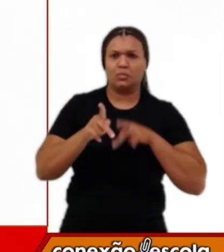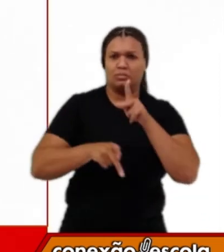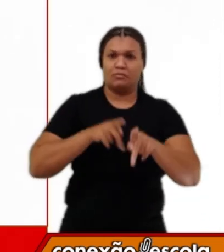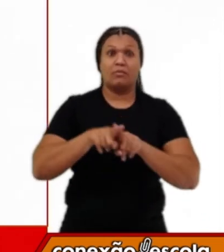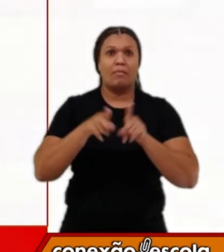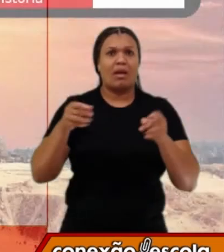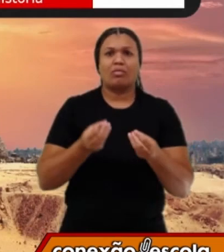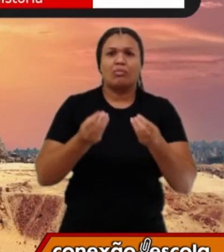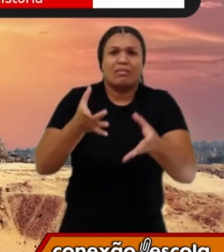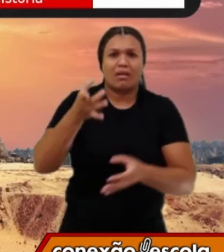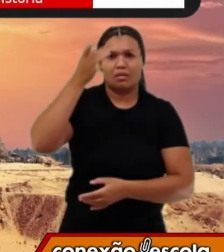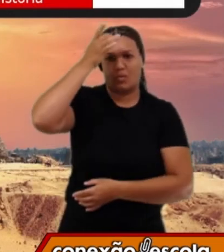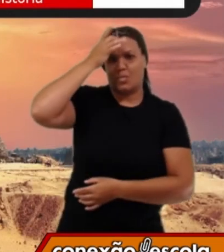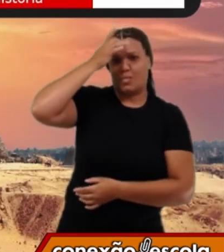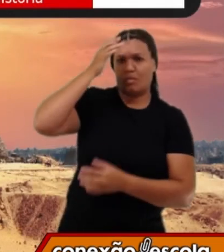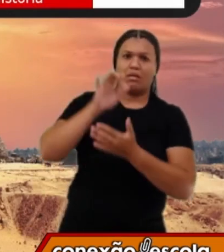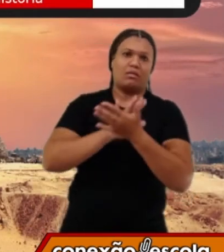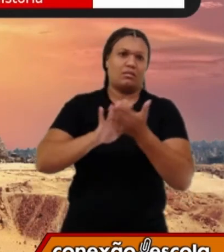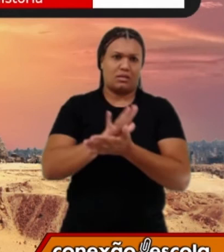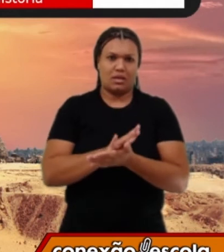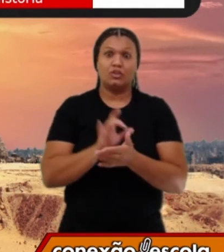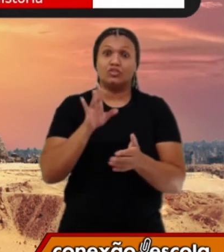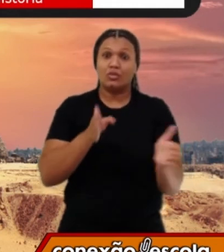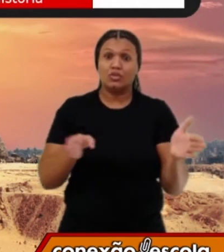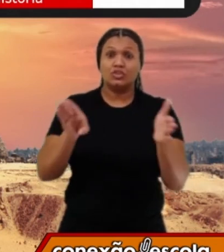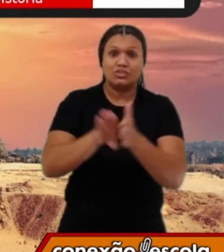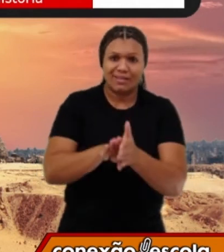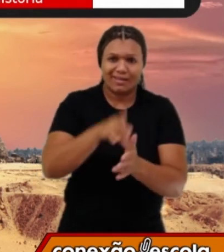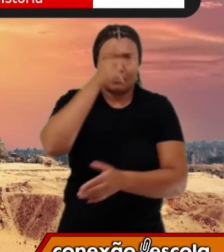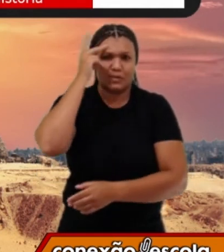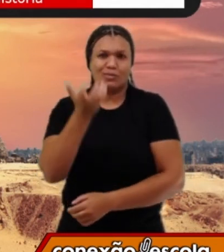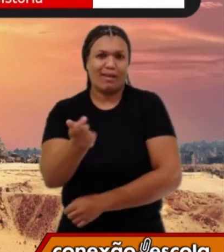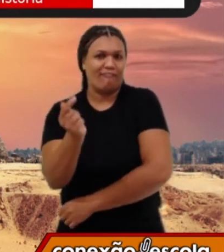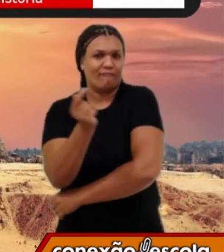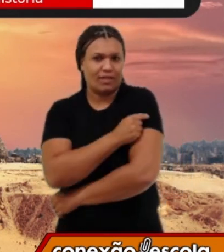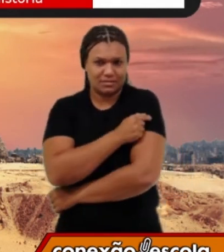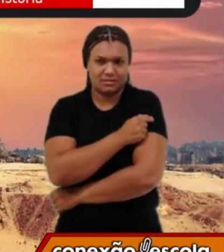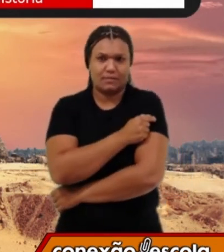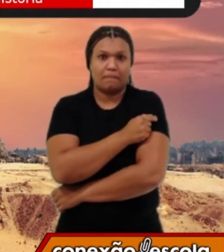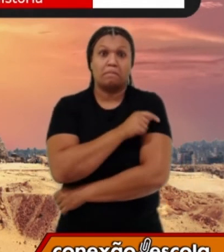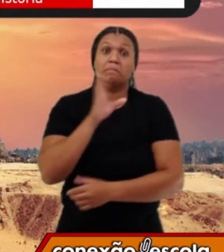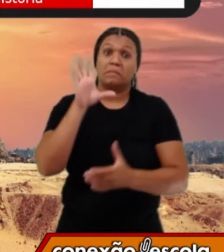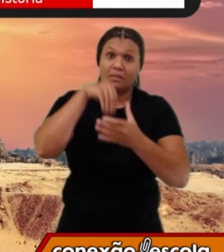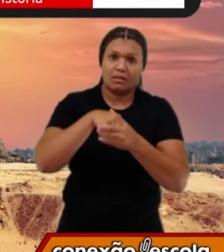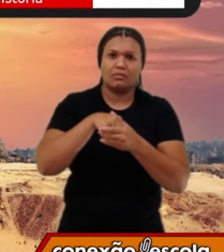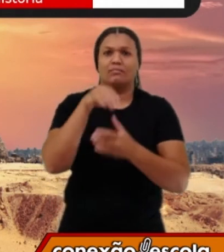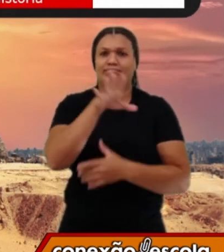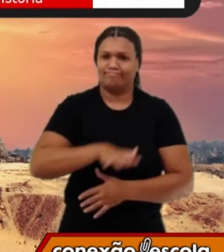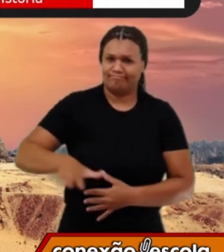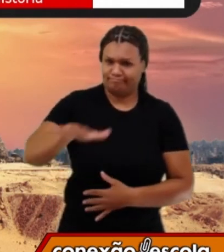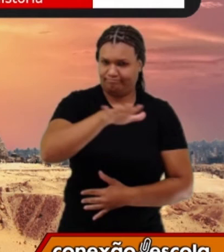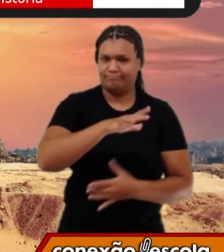era. Apenas chega-se na casa das pessoas para vacinar. E dentro desse contexto também, nós temos o